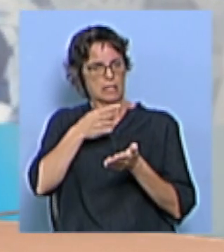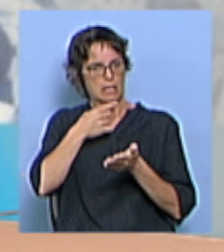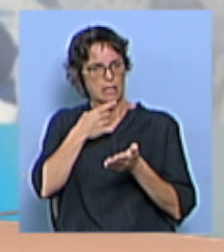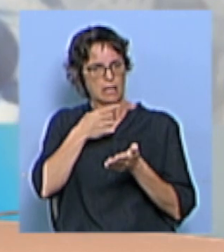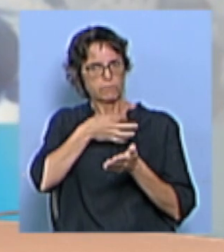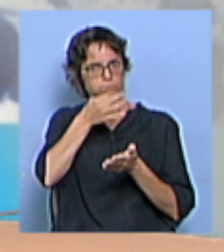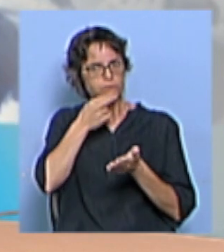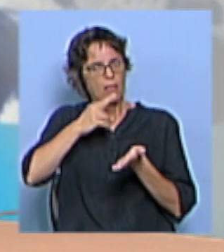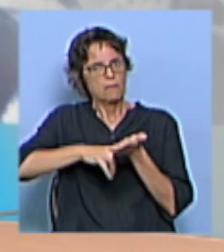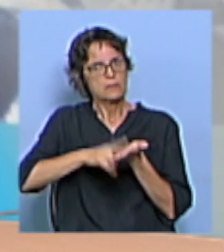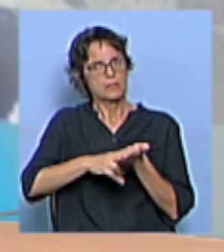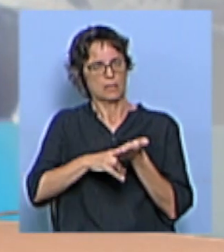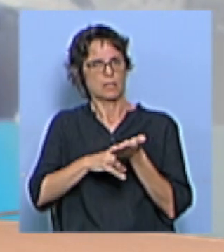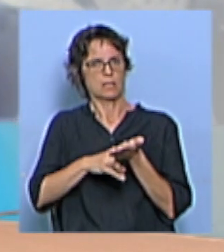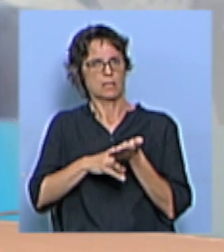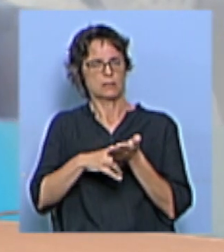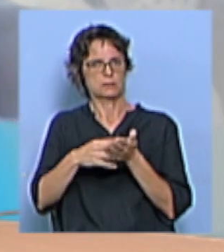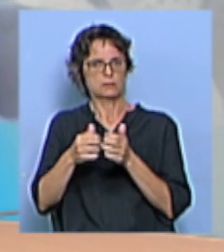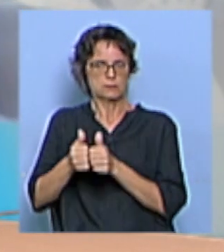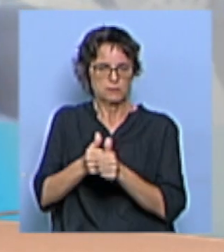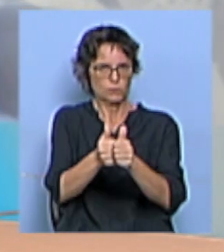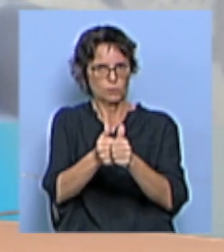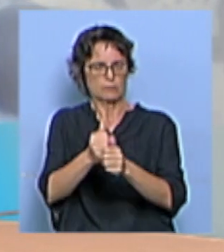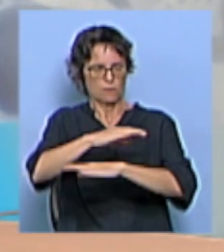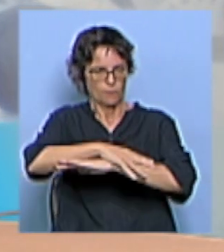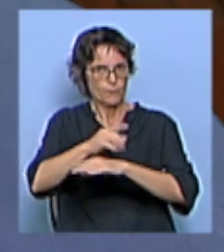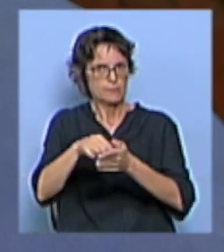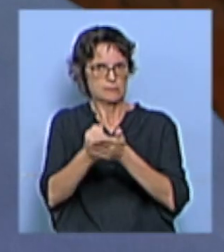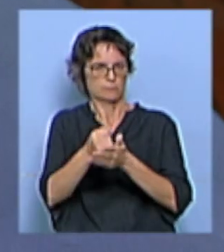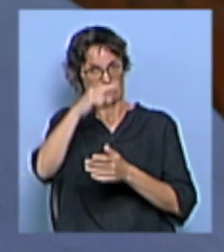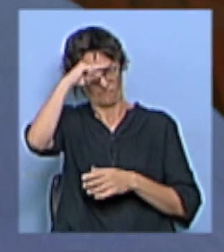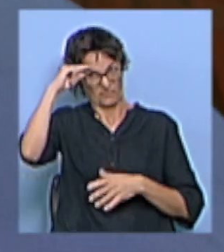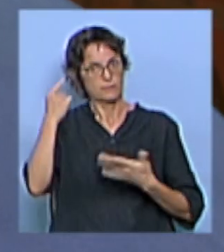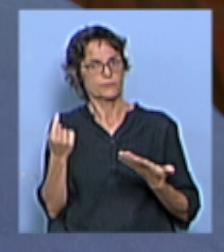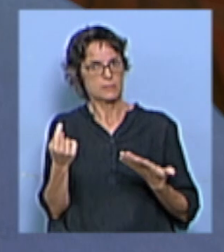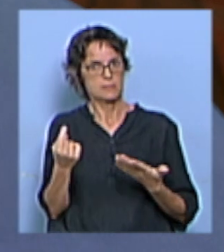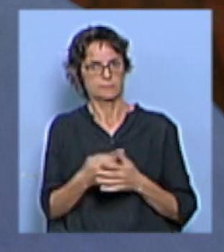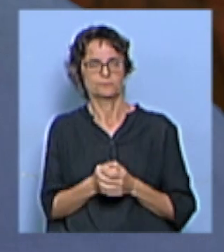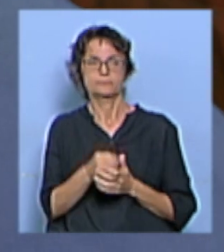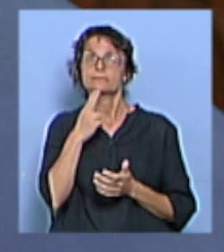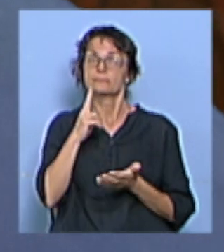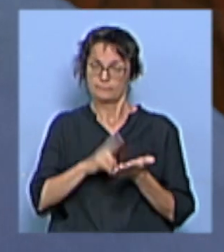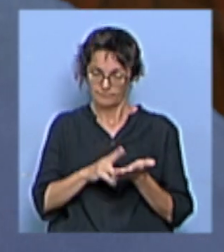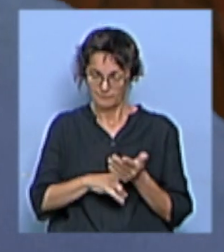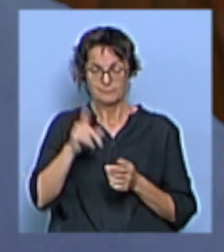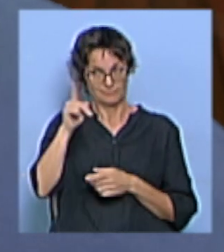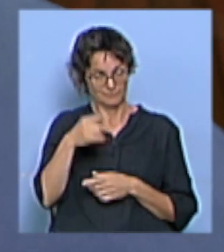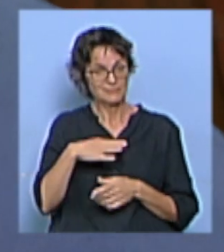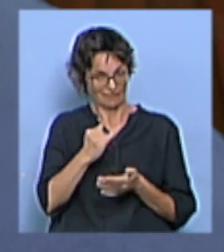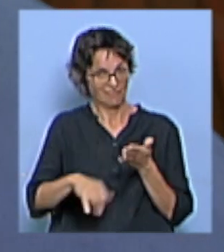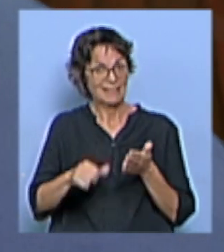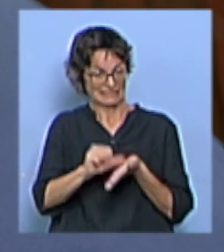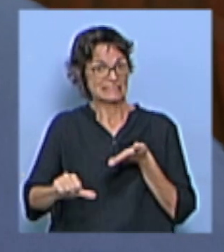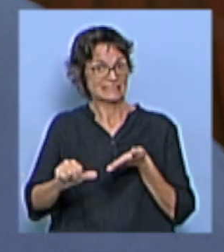por momentos, sente esta tentação também de se afastar e de renunciar à missão, não é? Pois é. Quer desistir. Estou farto disto, não